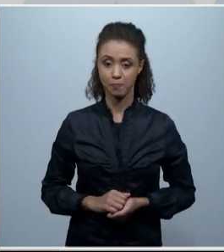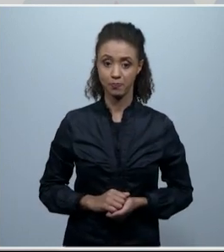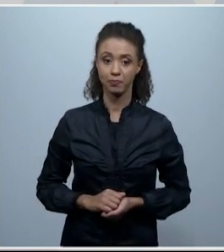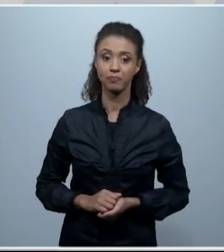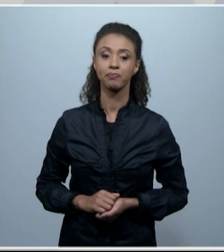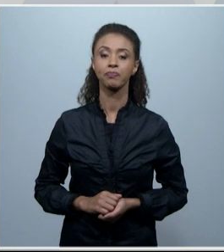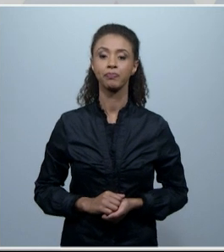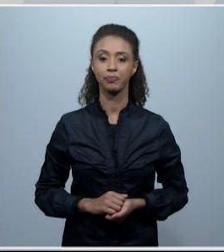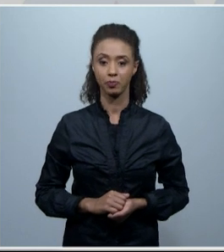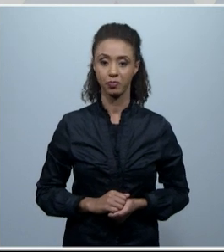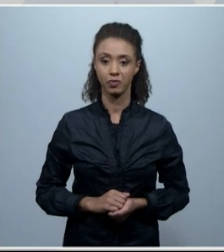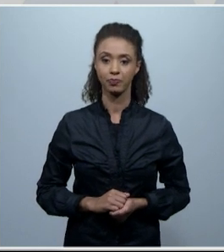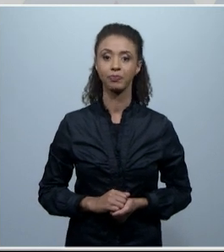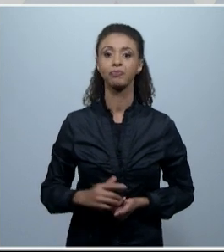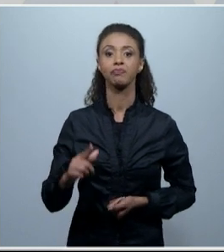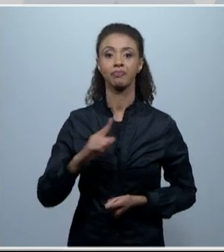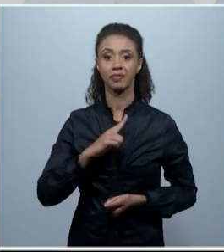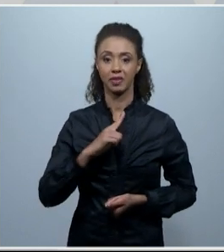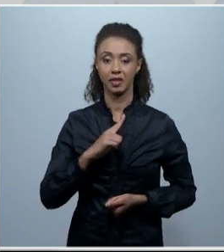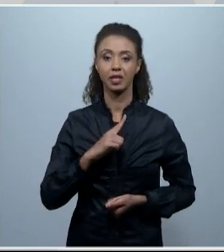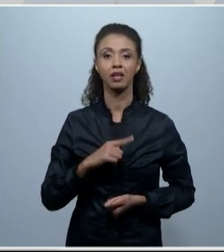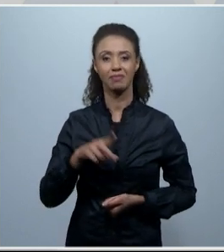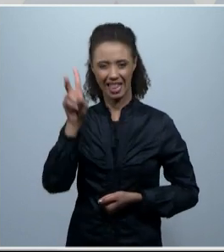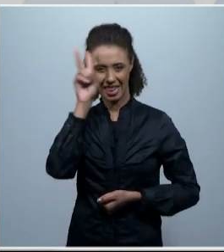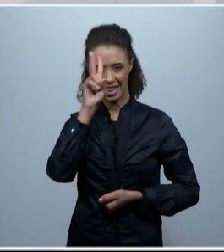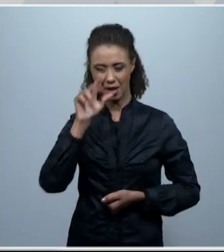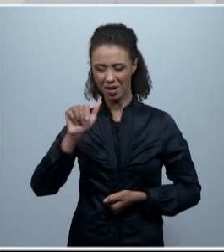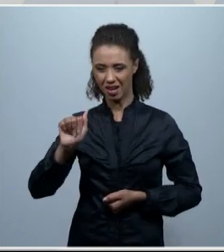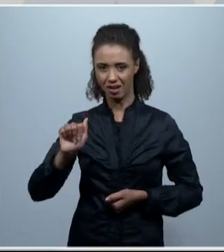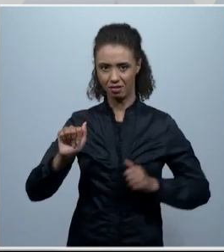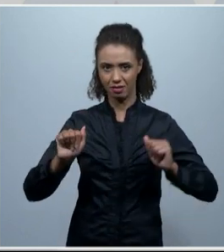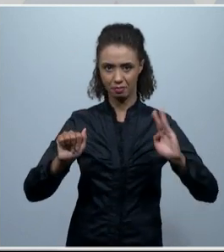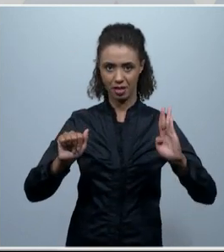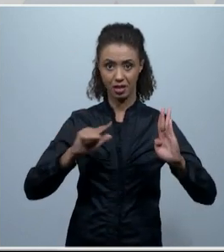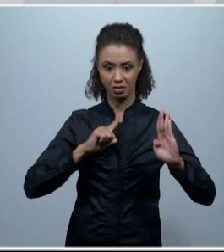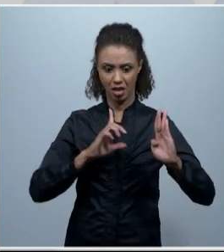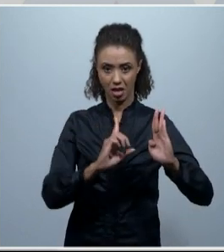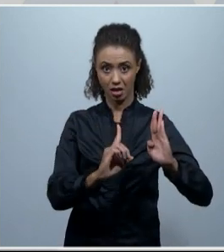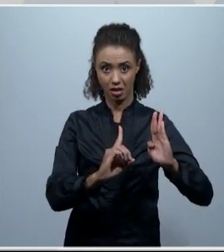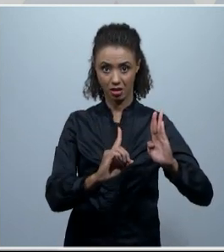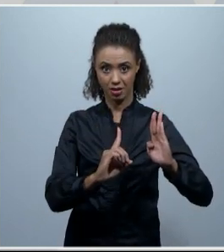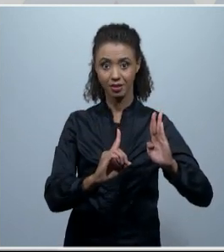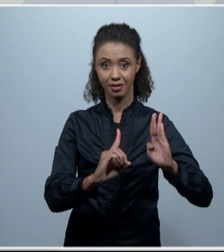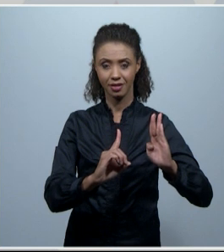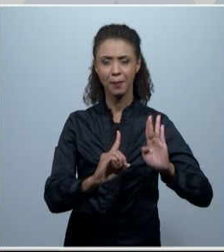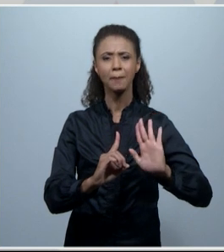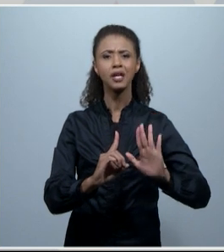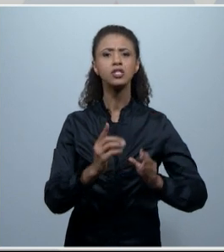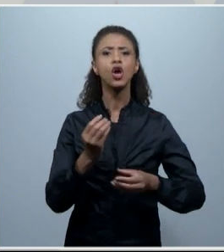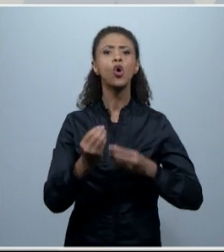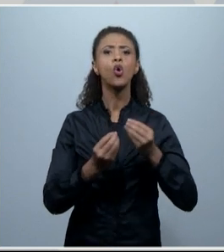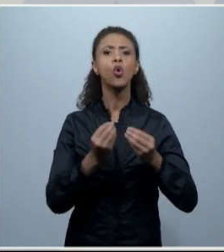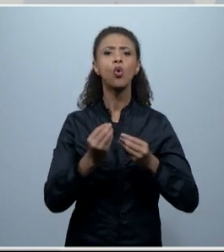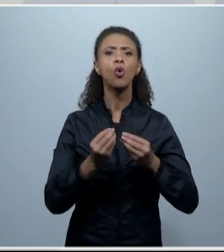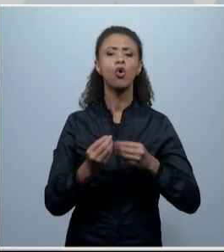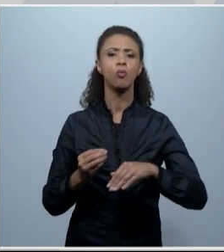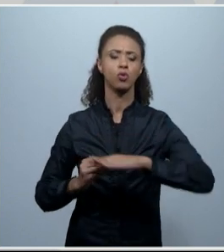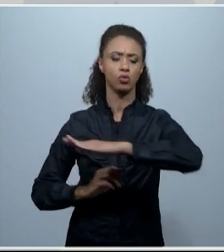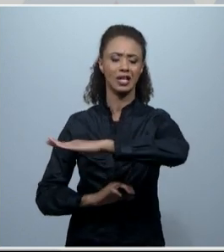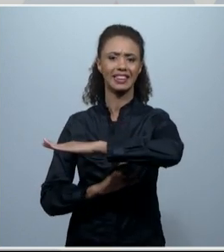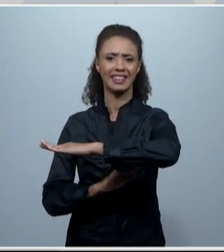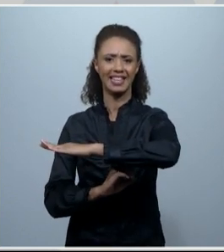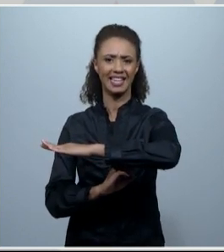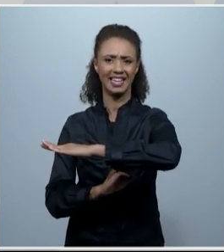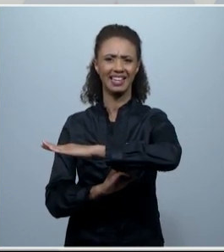ser tão lembra que o ponto de ele está entre a e b a reta que liga descer ela não contém nenhum ponto há